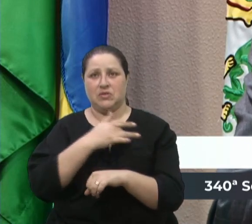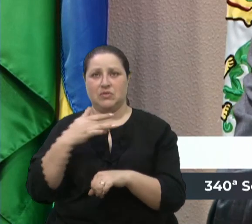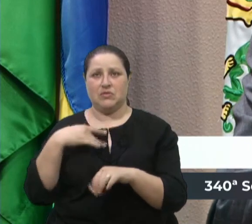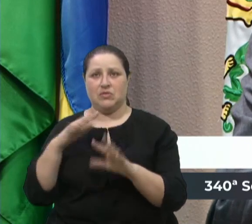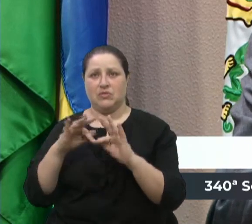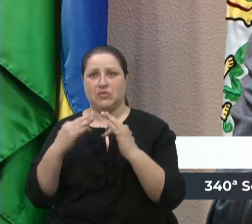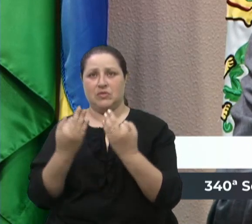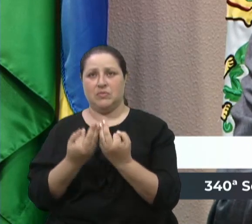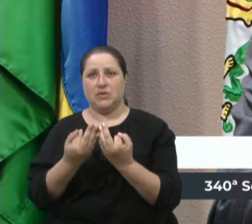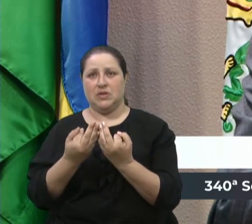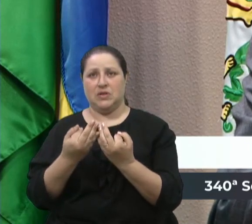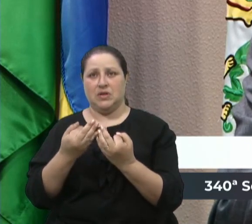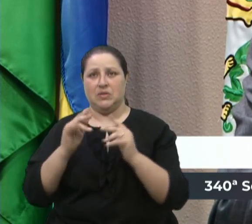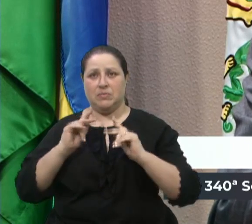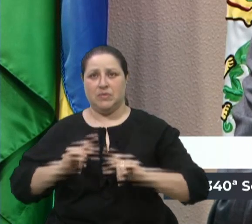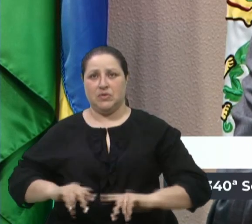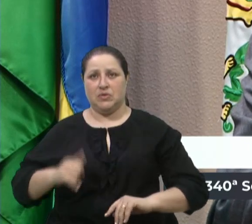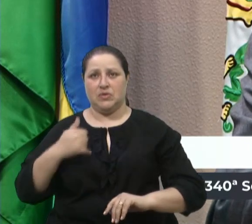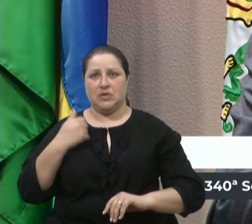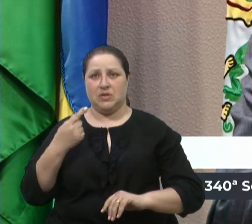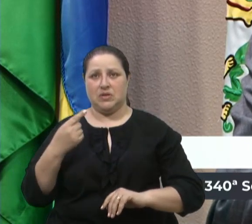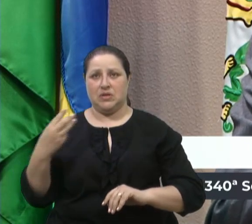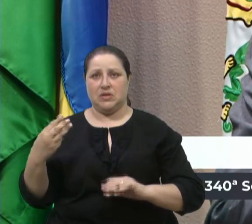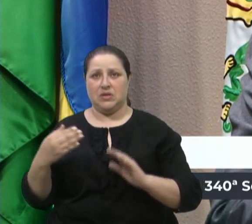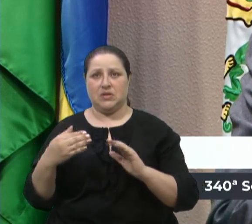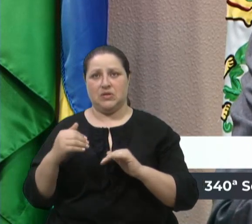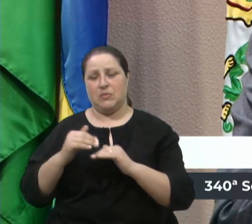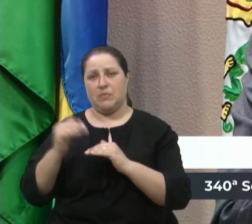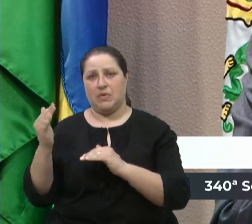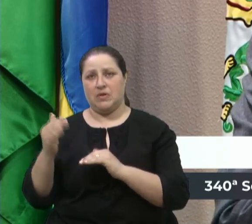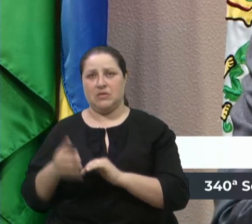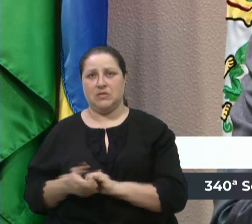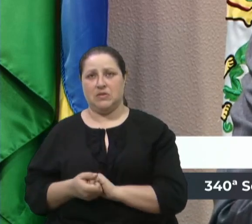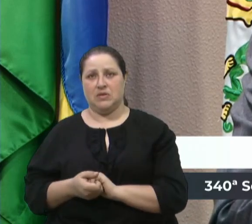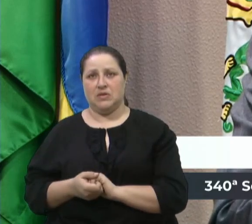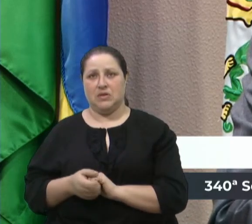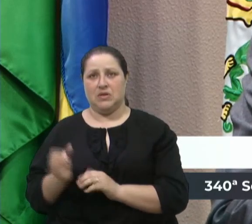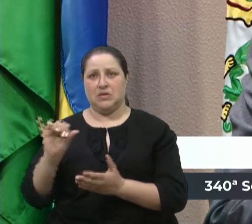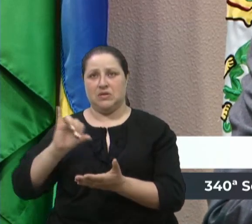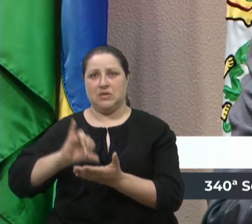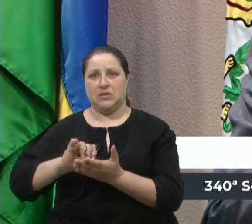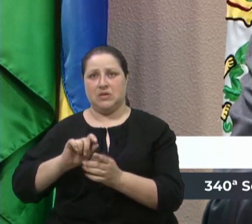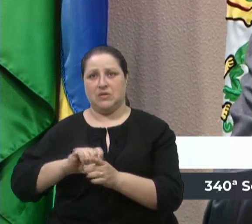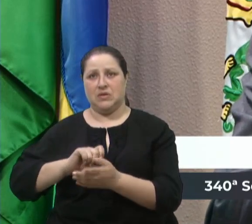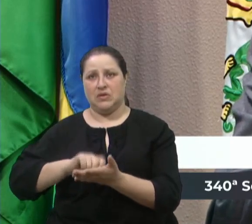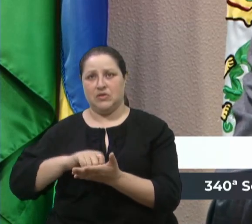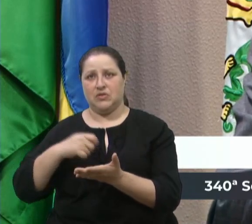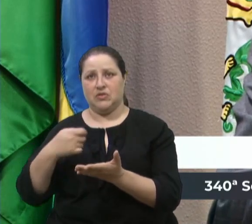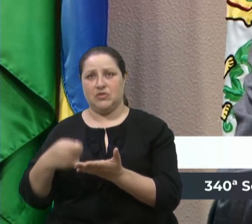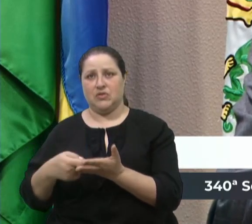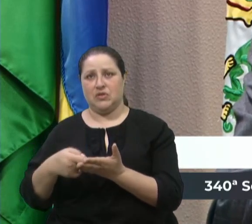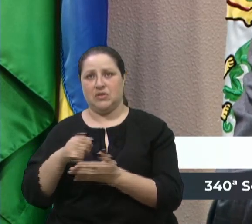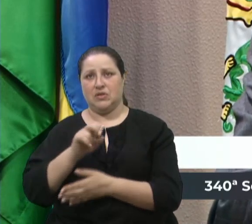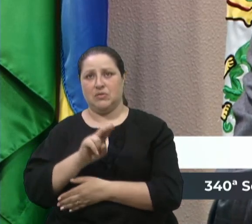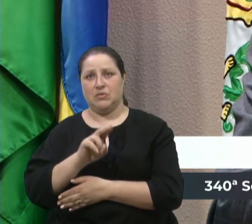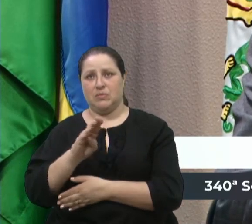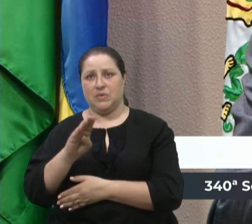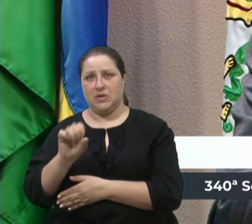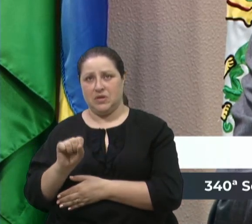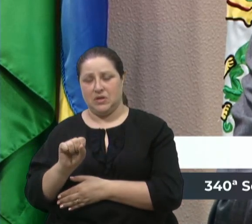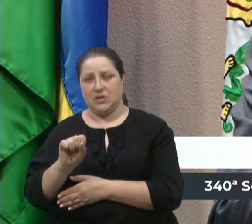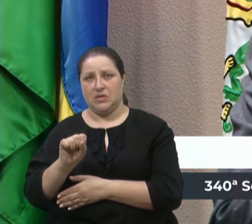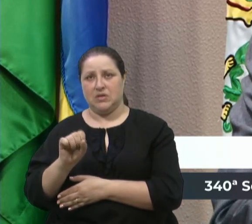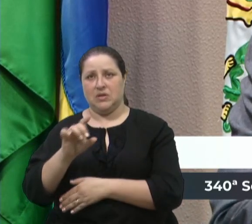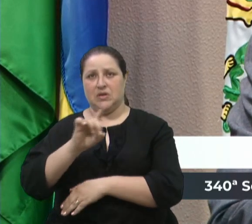pessoas de 13 anos de idade ou mais, pela Central de Agendamento, Agenda UBS, a partir